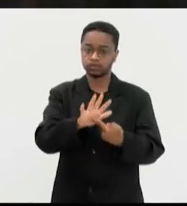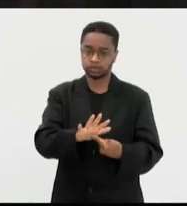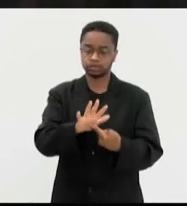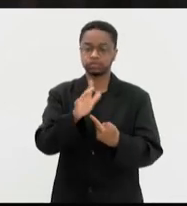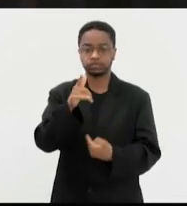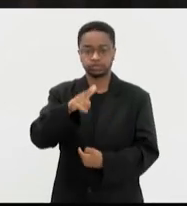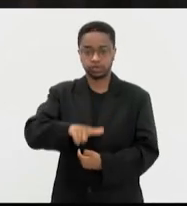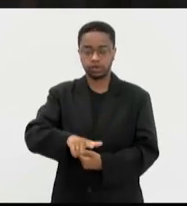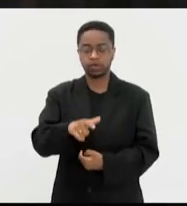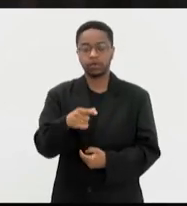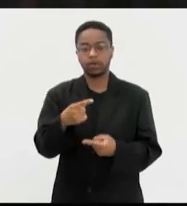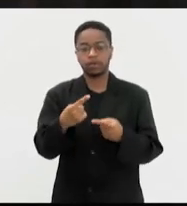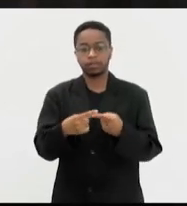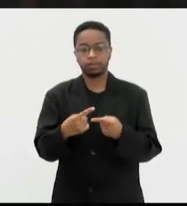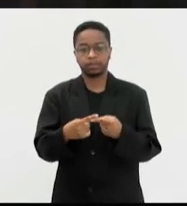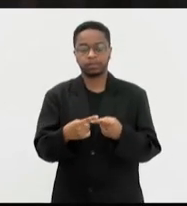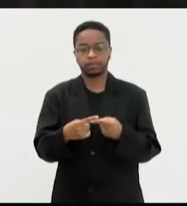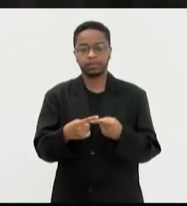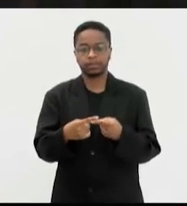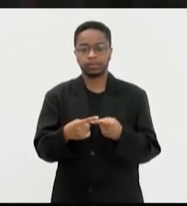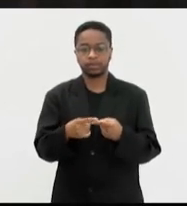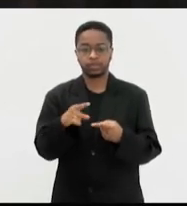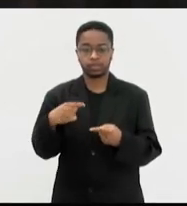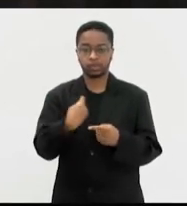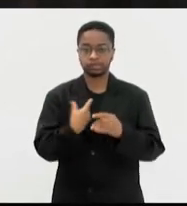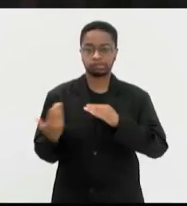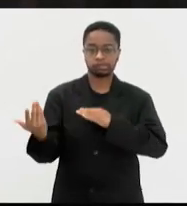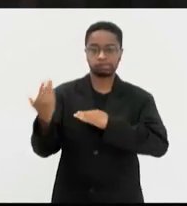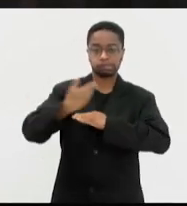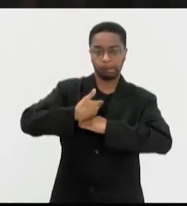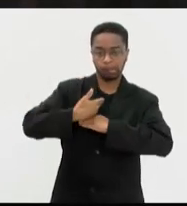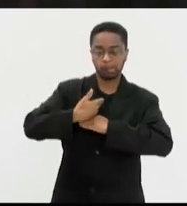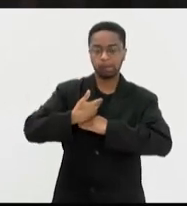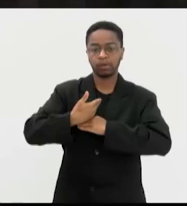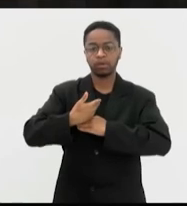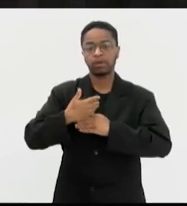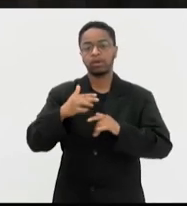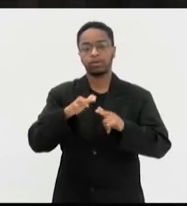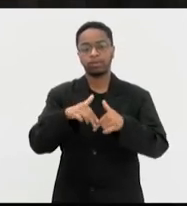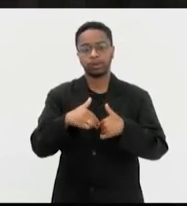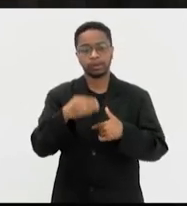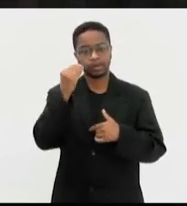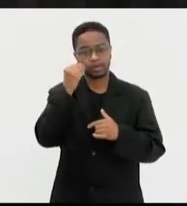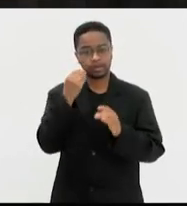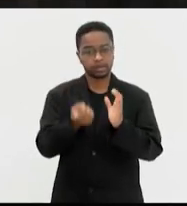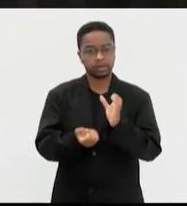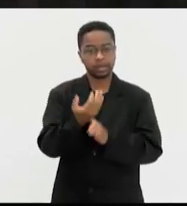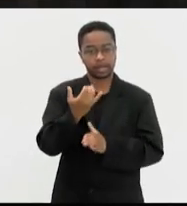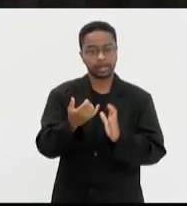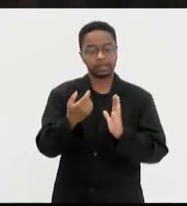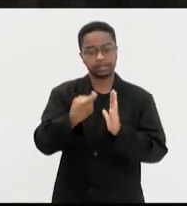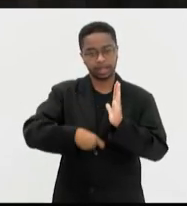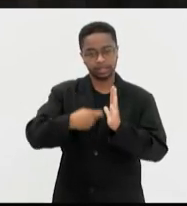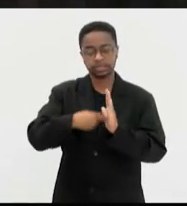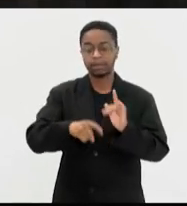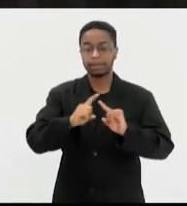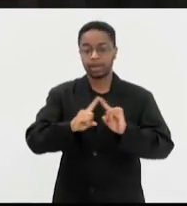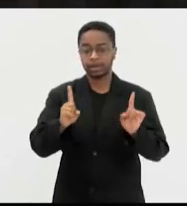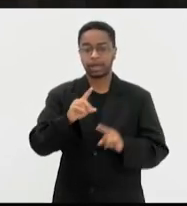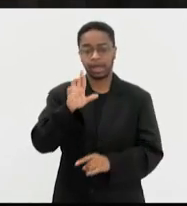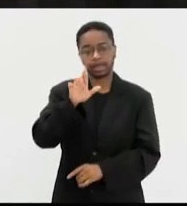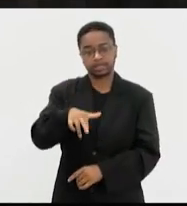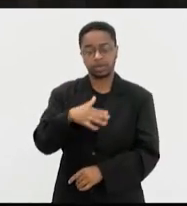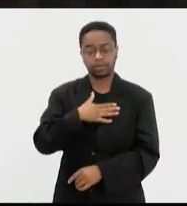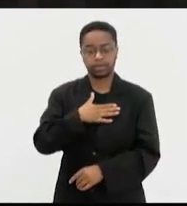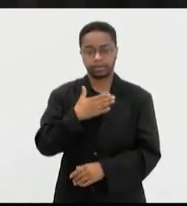da gente ter sido derrotado de goleada a razão estava com os perdedores Muito obrigado